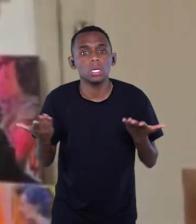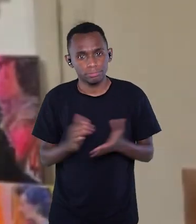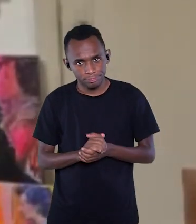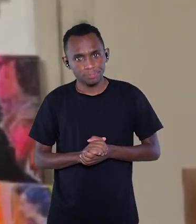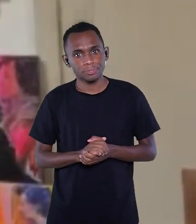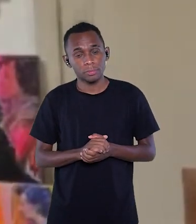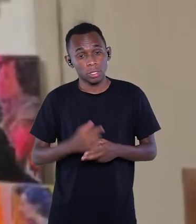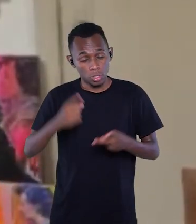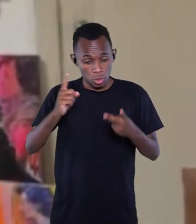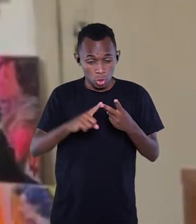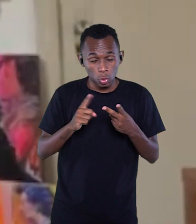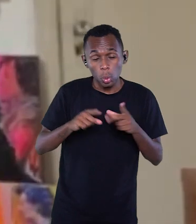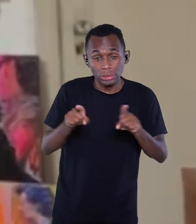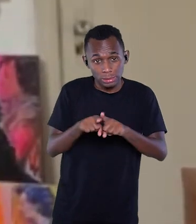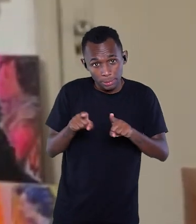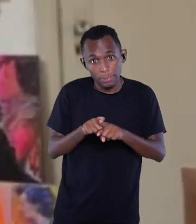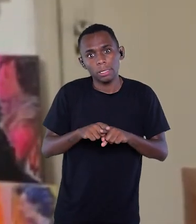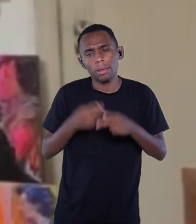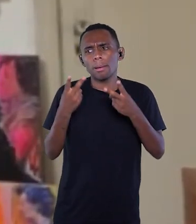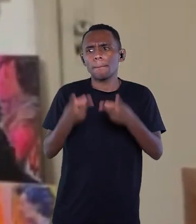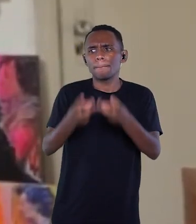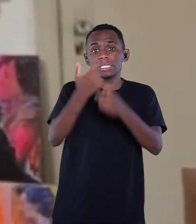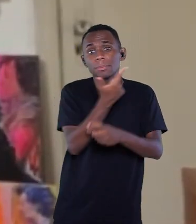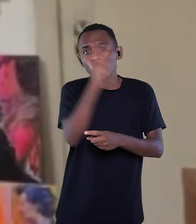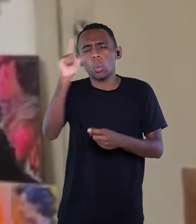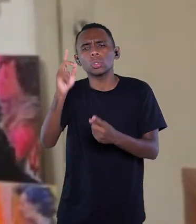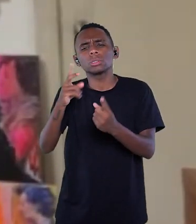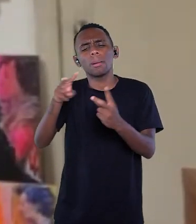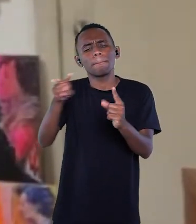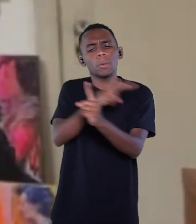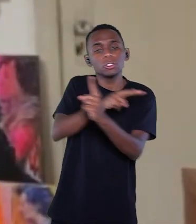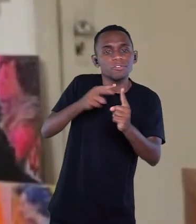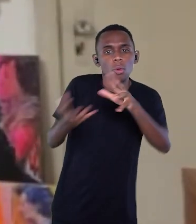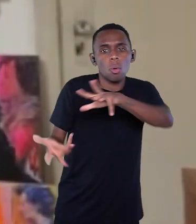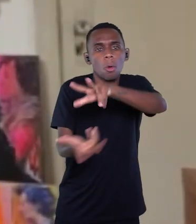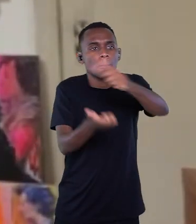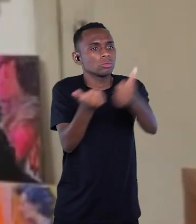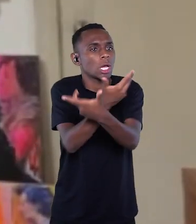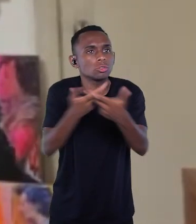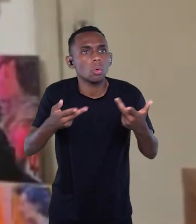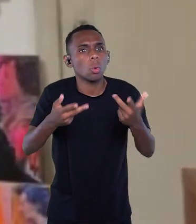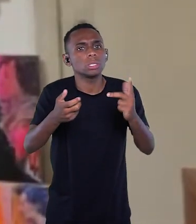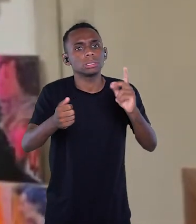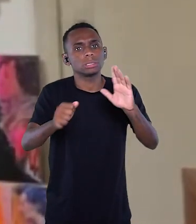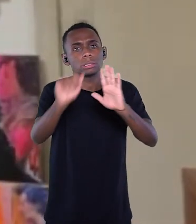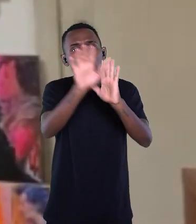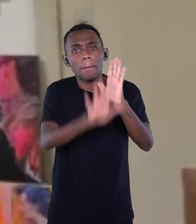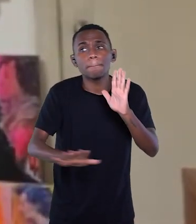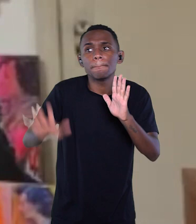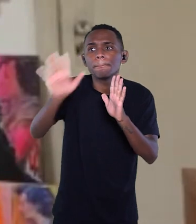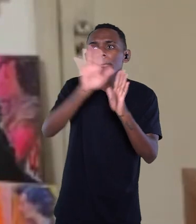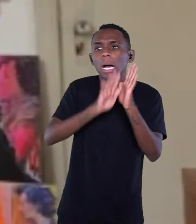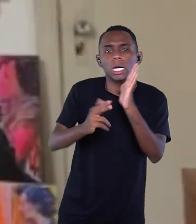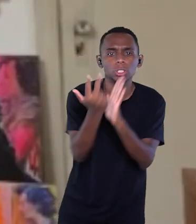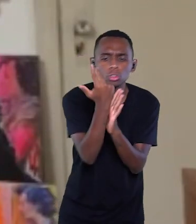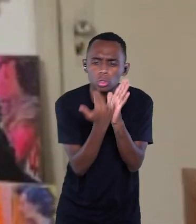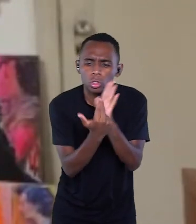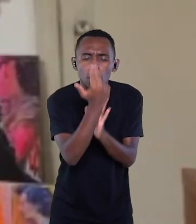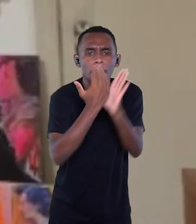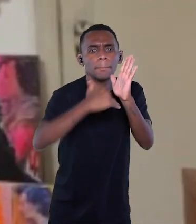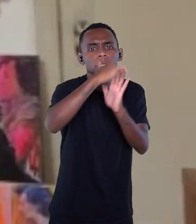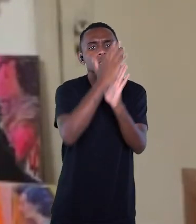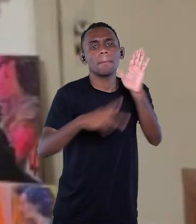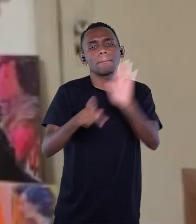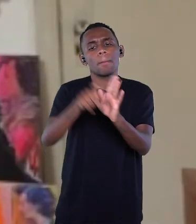hoje. 2. Perceber de outro modo o mundo, as coisas, as imagens, pôr em risco o risco do desenho, da figura,